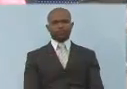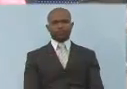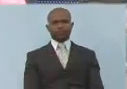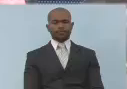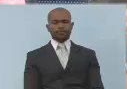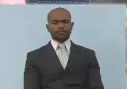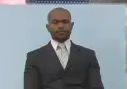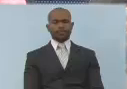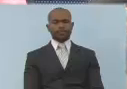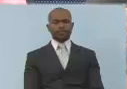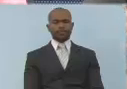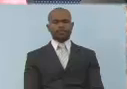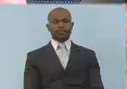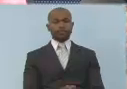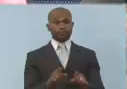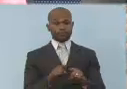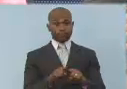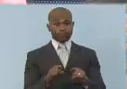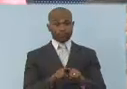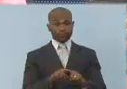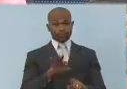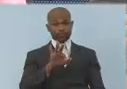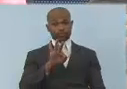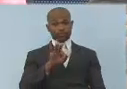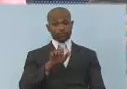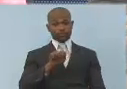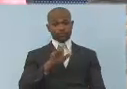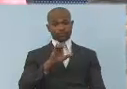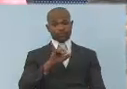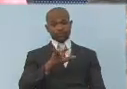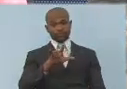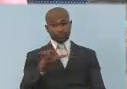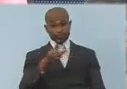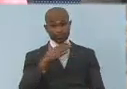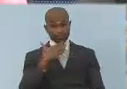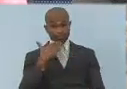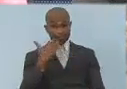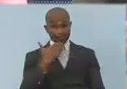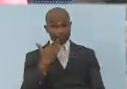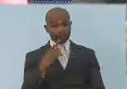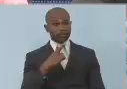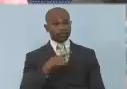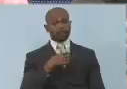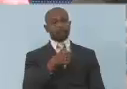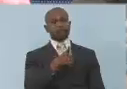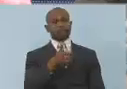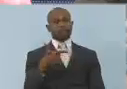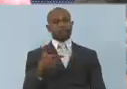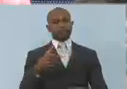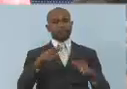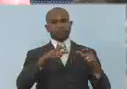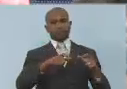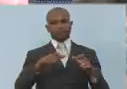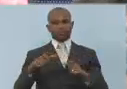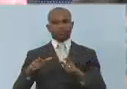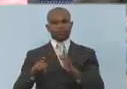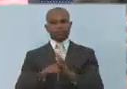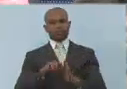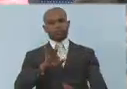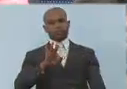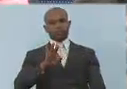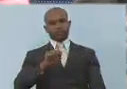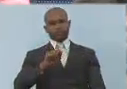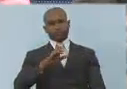Bom, com relação ao Fácil, nós temos 12 unidades do Fácil na